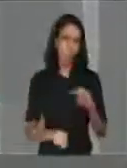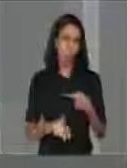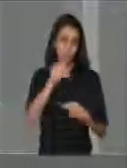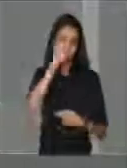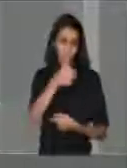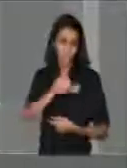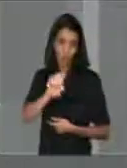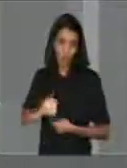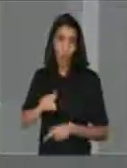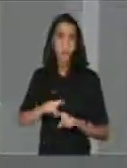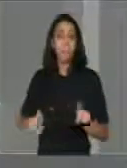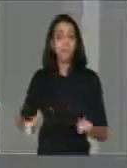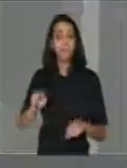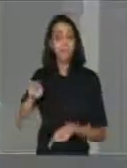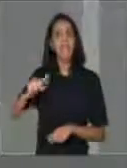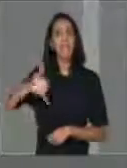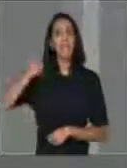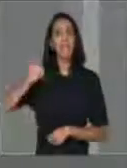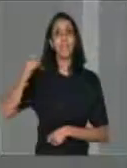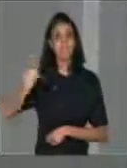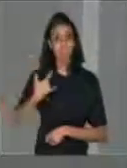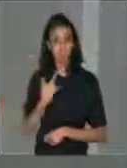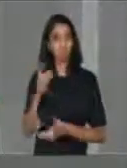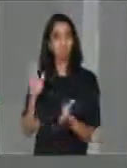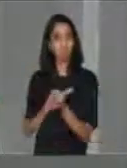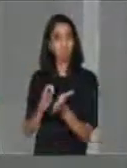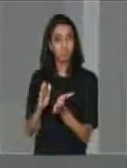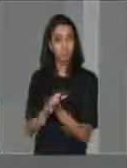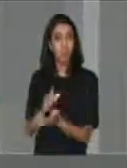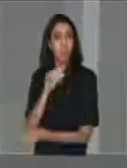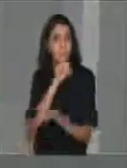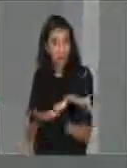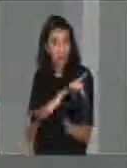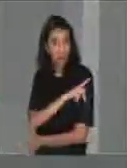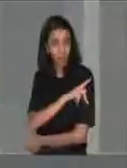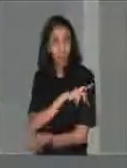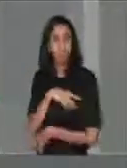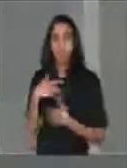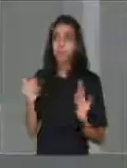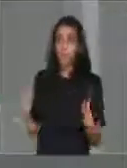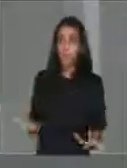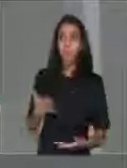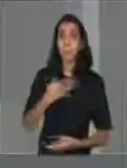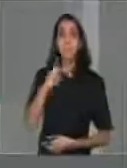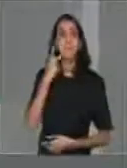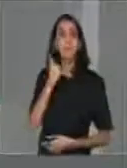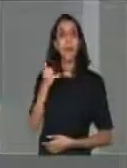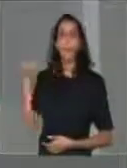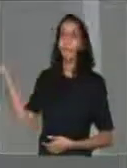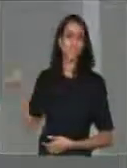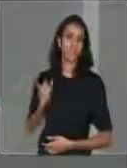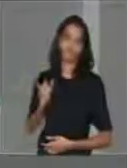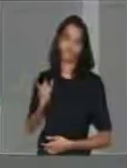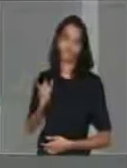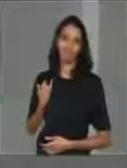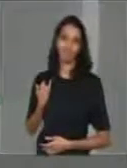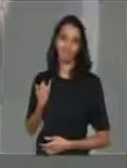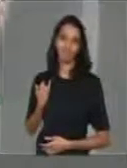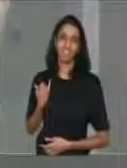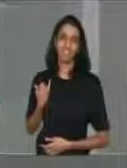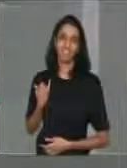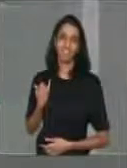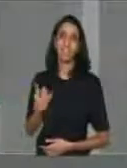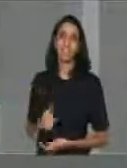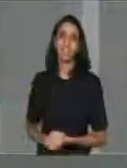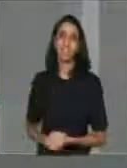disso, é o aniversário oficial do Piauí. E, coincidentemente, meu pai não me avisou isso. Nos